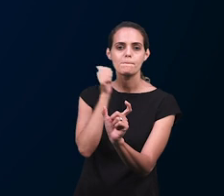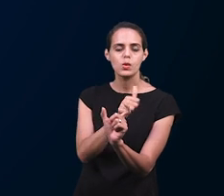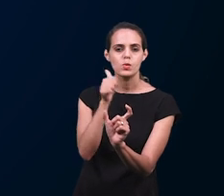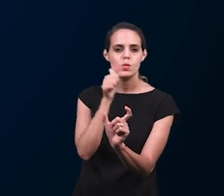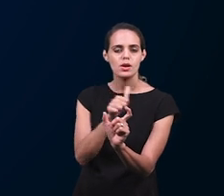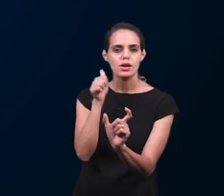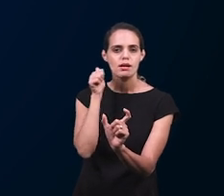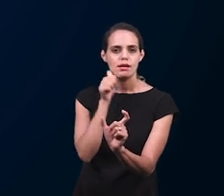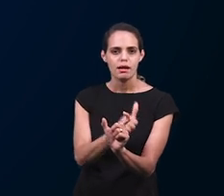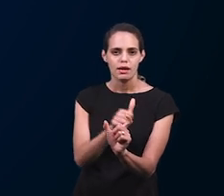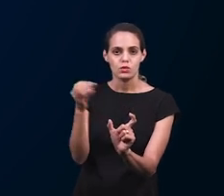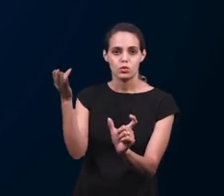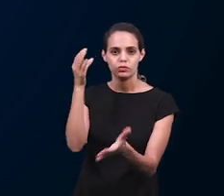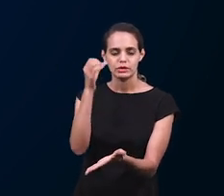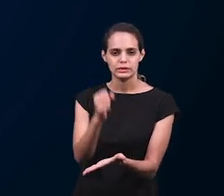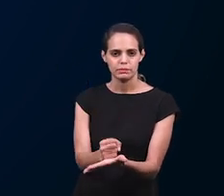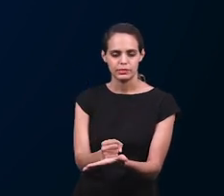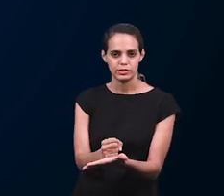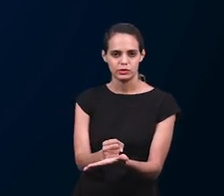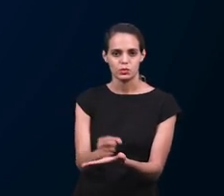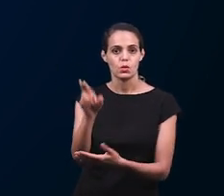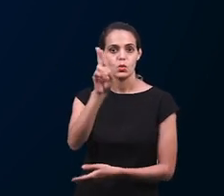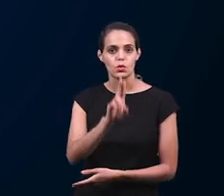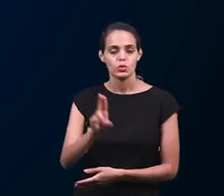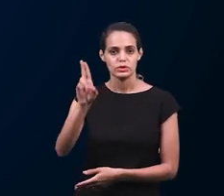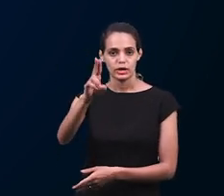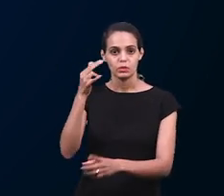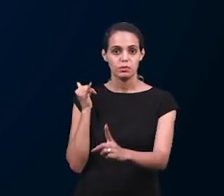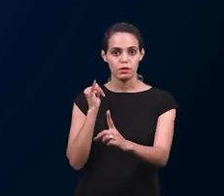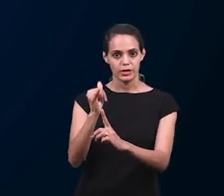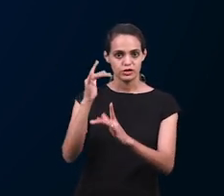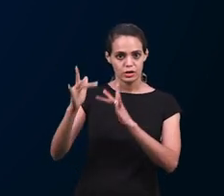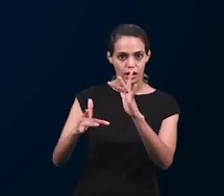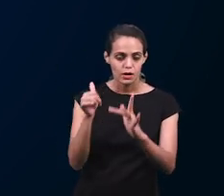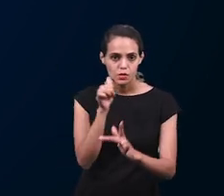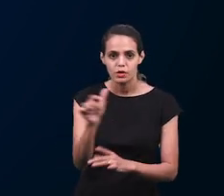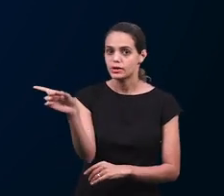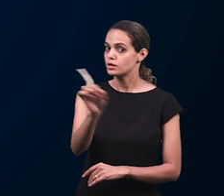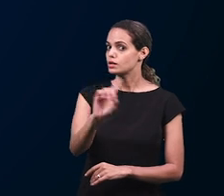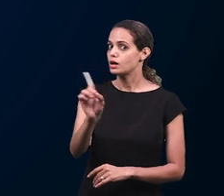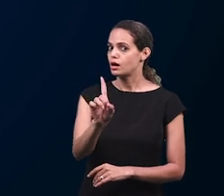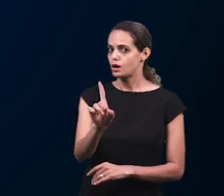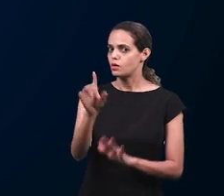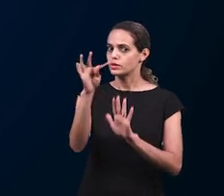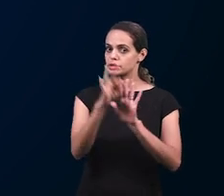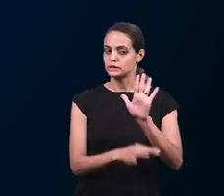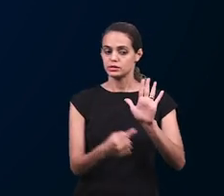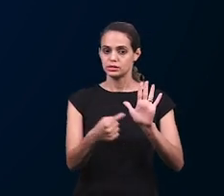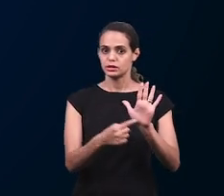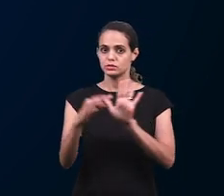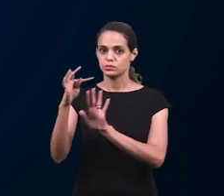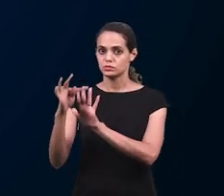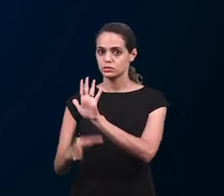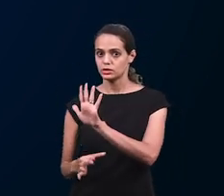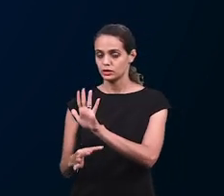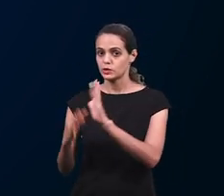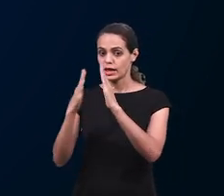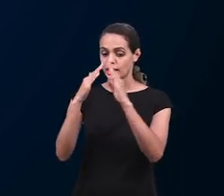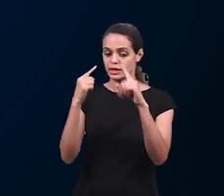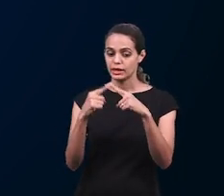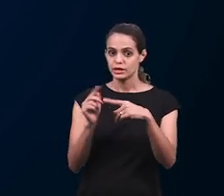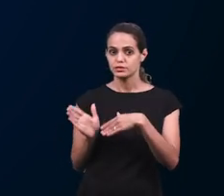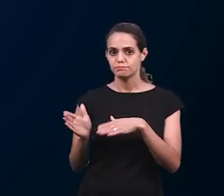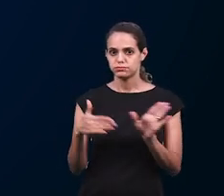usada para se referir profeticamente à noiva? Resposta: não, mas nesses textos está se referindo à